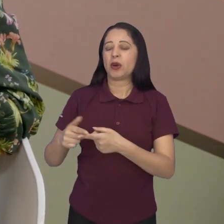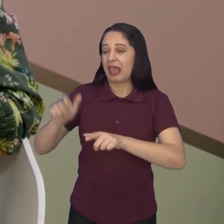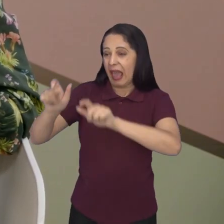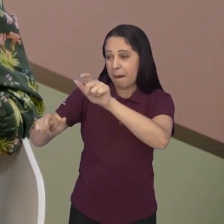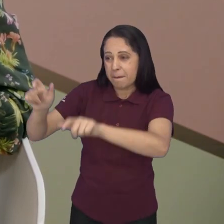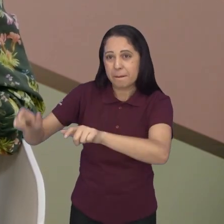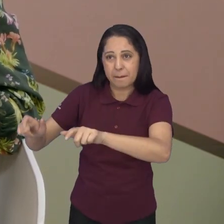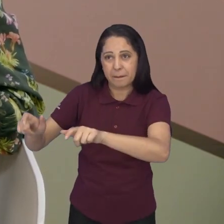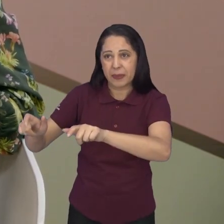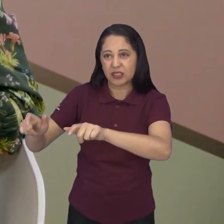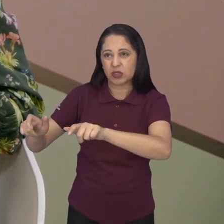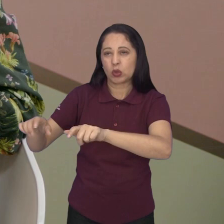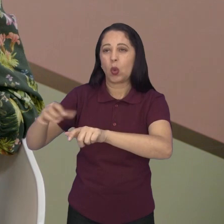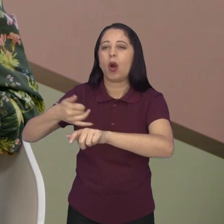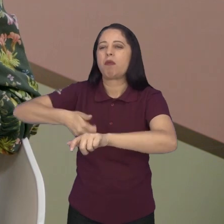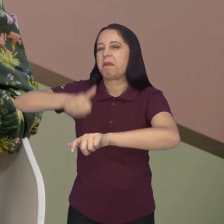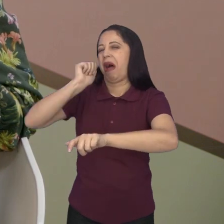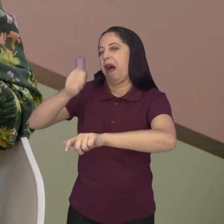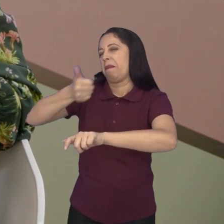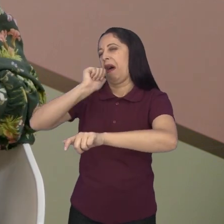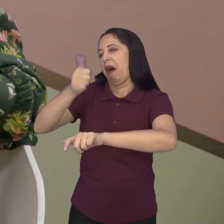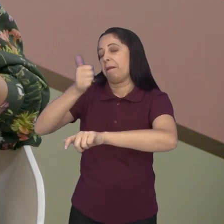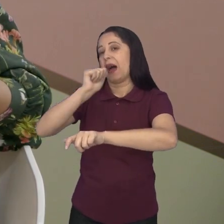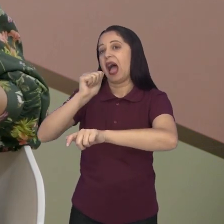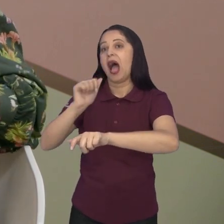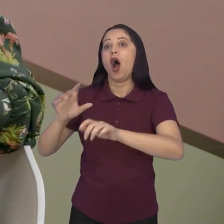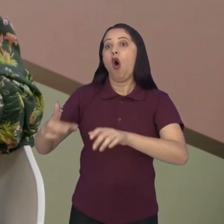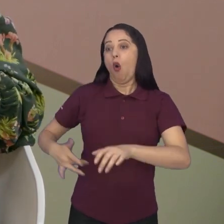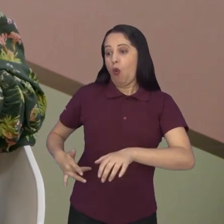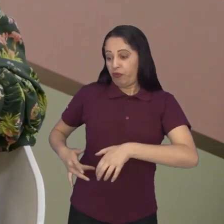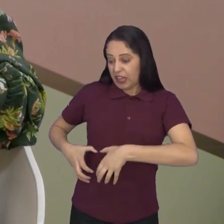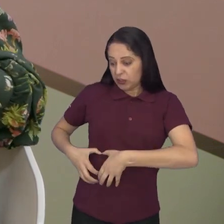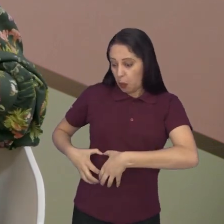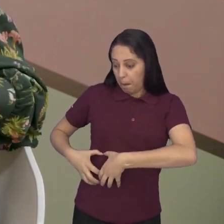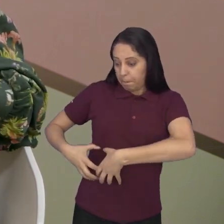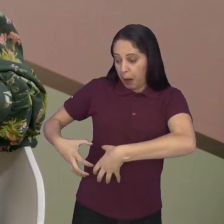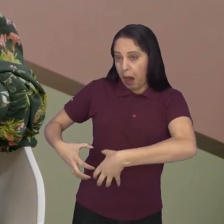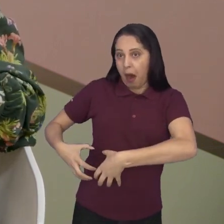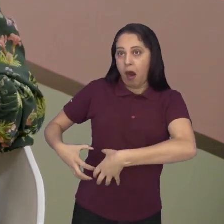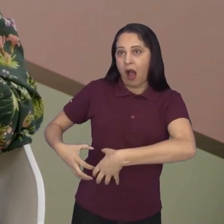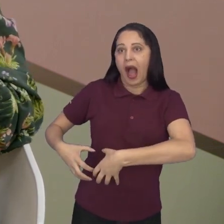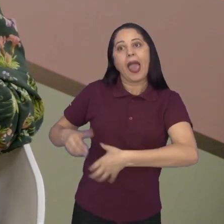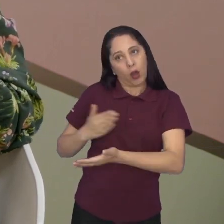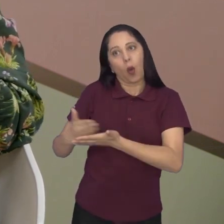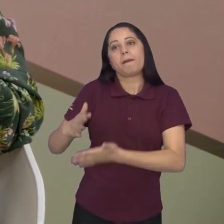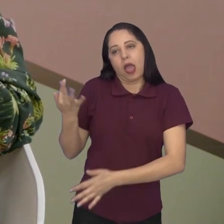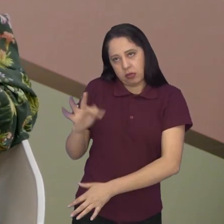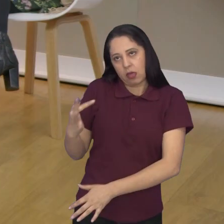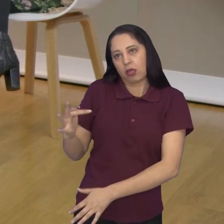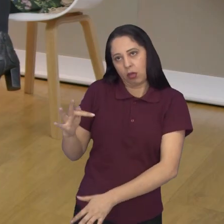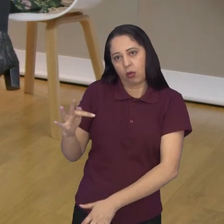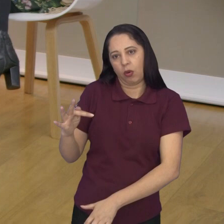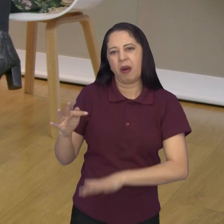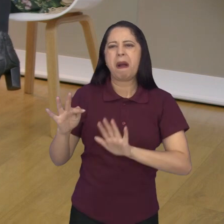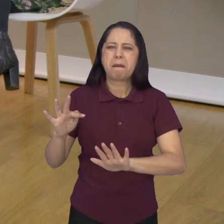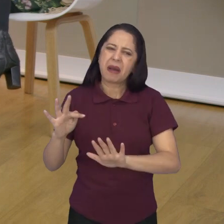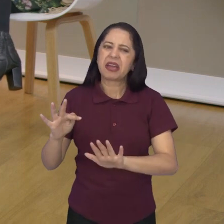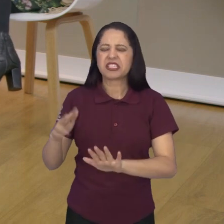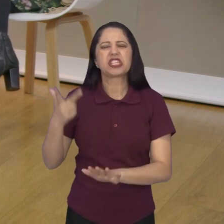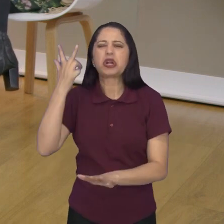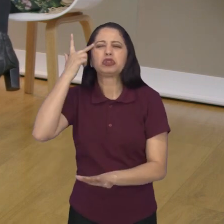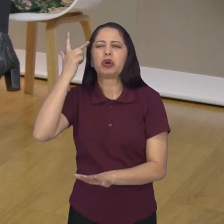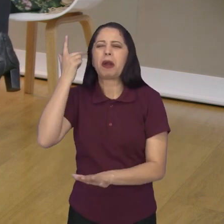aqueles pacientes que mais abusam de álcool, pode acontecer do fígado aumentar agudamente e aí sente dor, né? Uma dor. Mas é